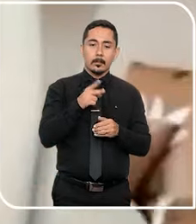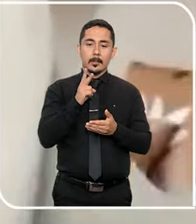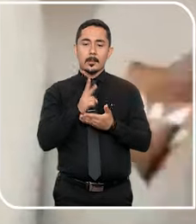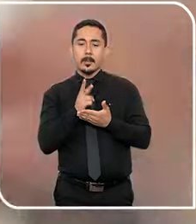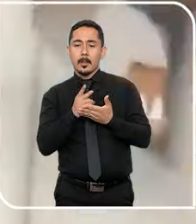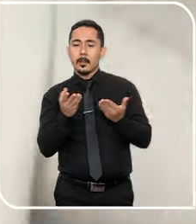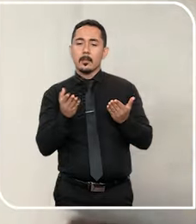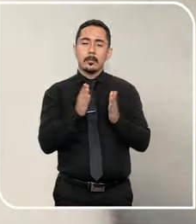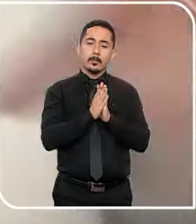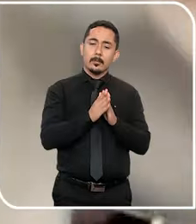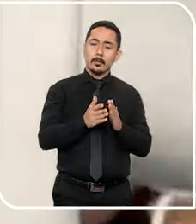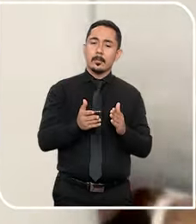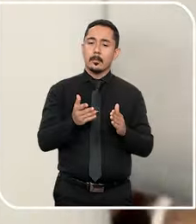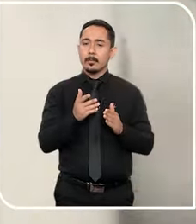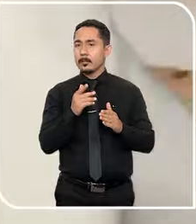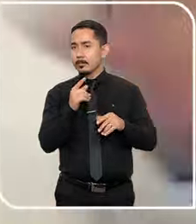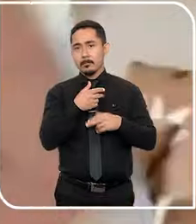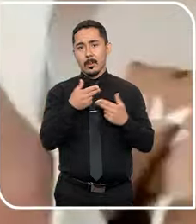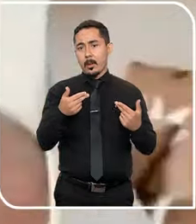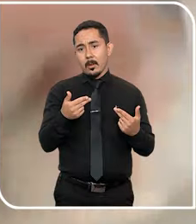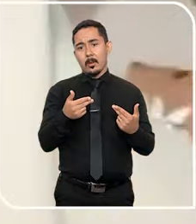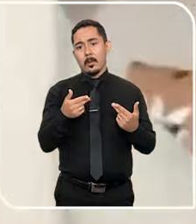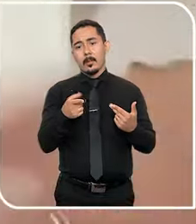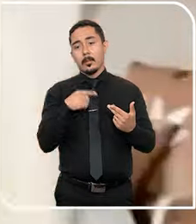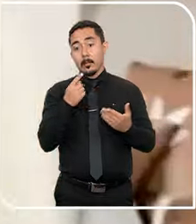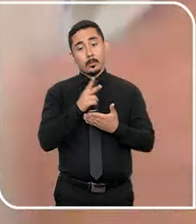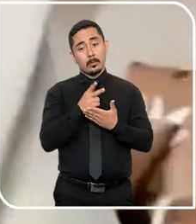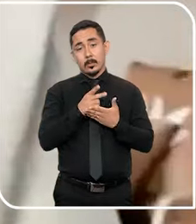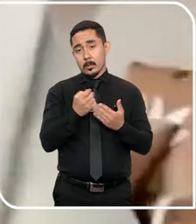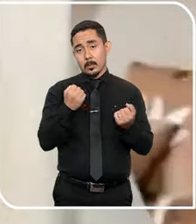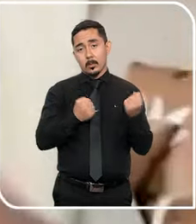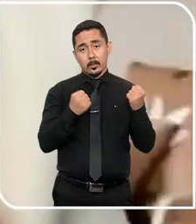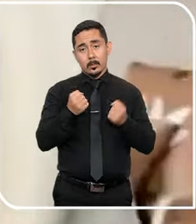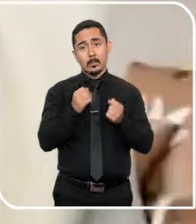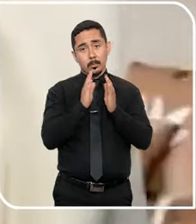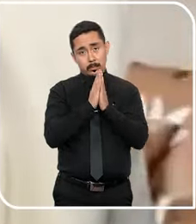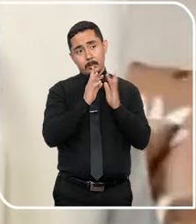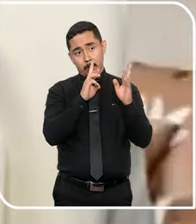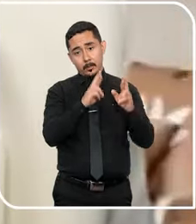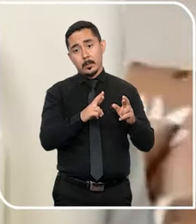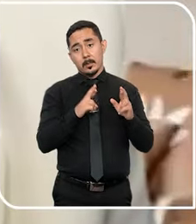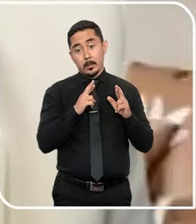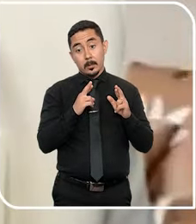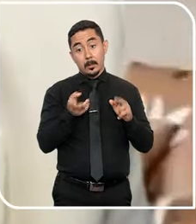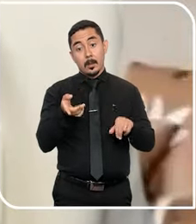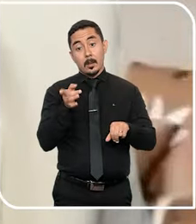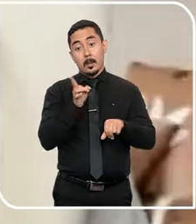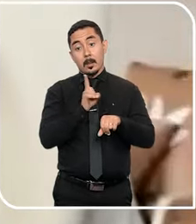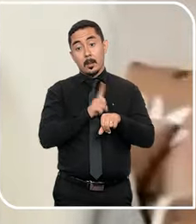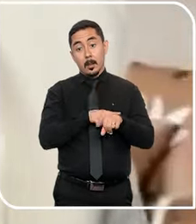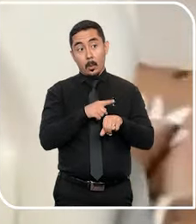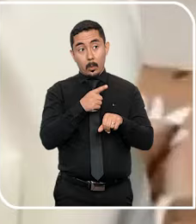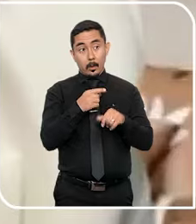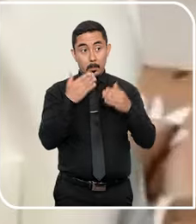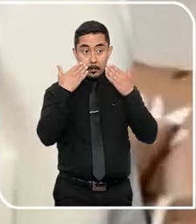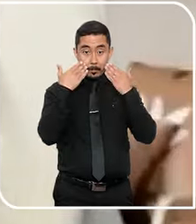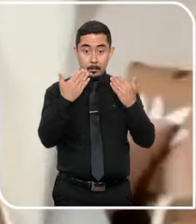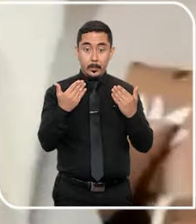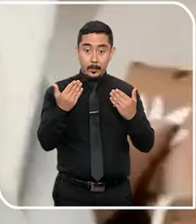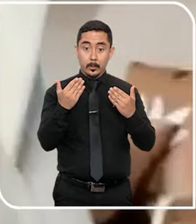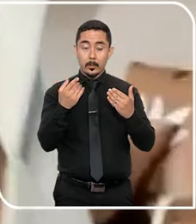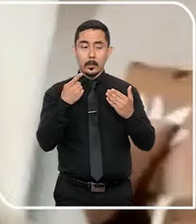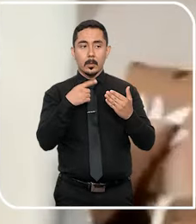andando vem João vamos indo e não sei o que lá e e e bora e vamos entrar no carro e ele fala respeito o meu corpo quando ele